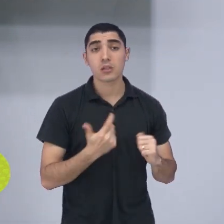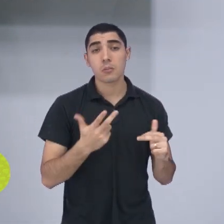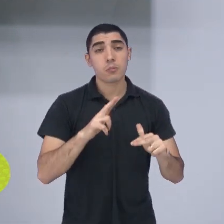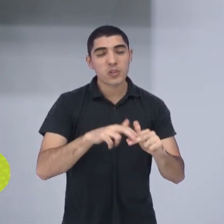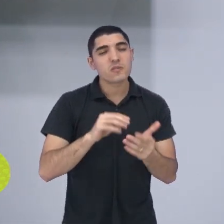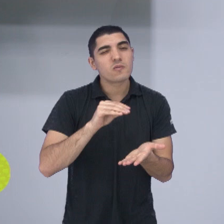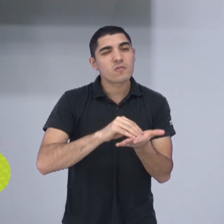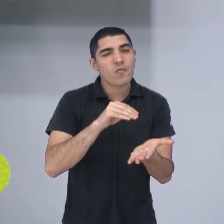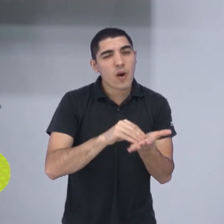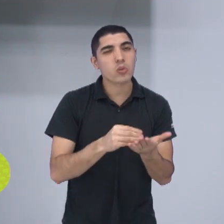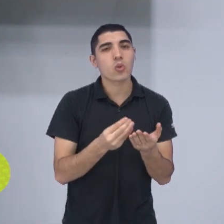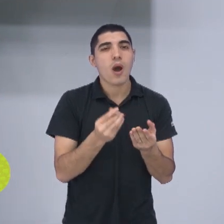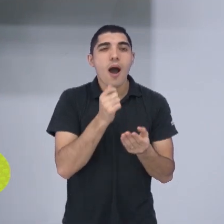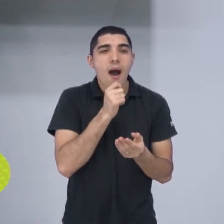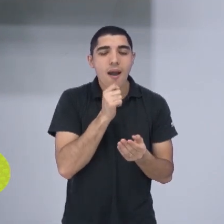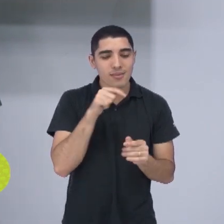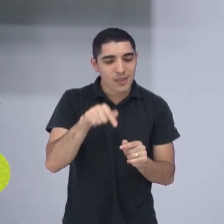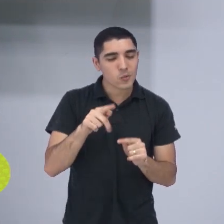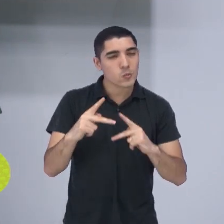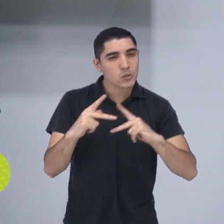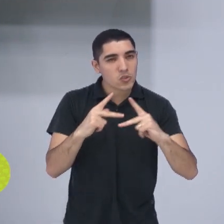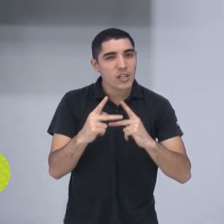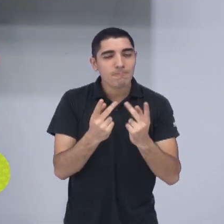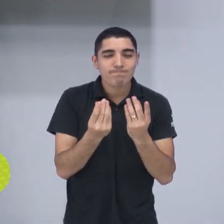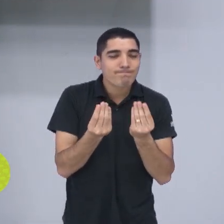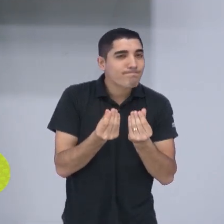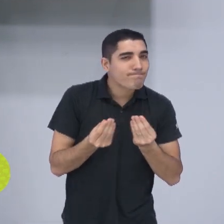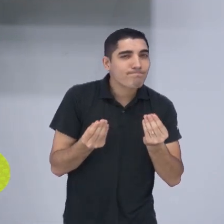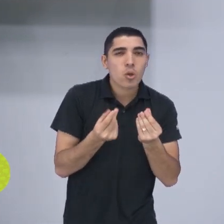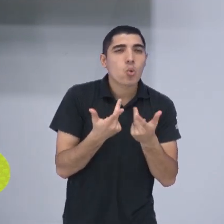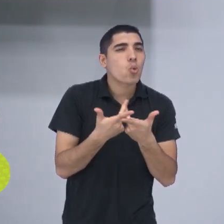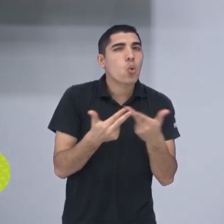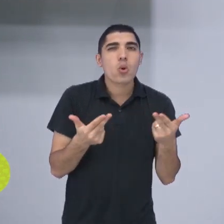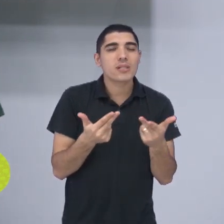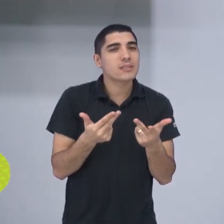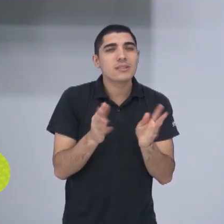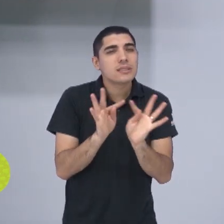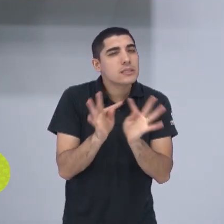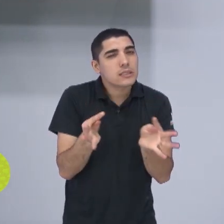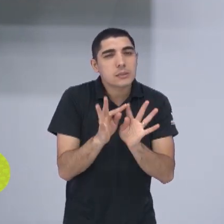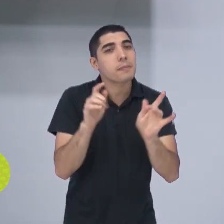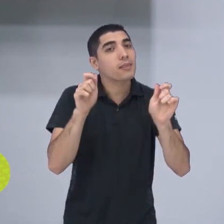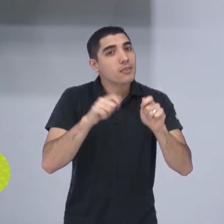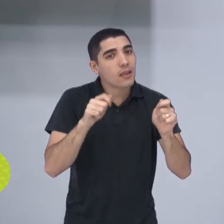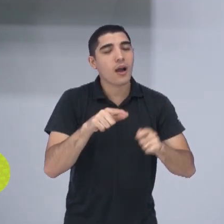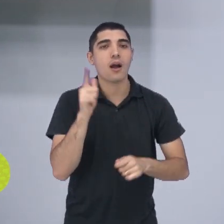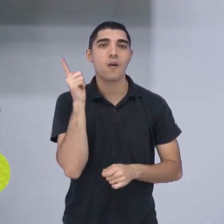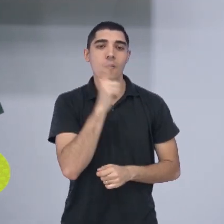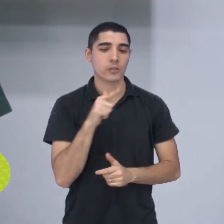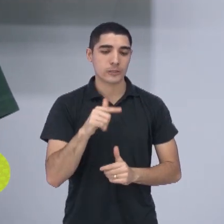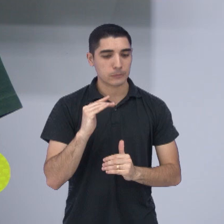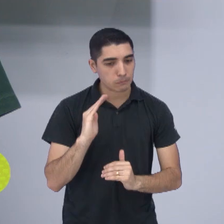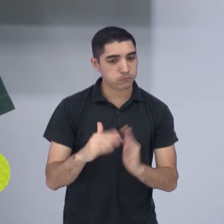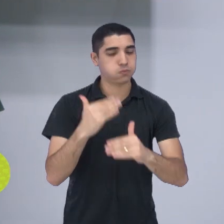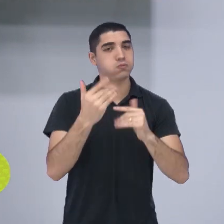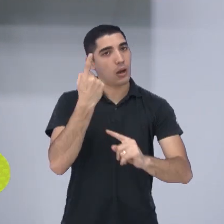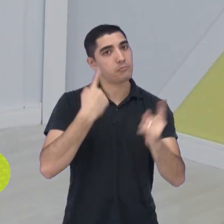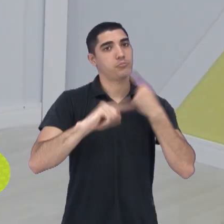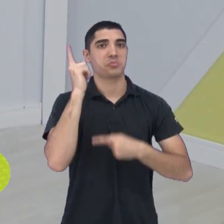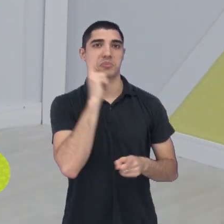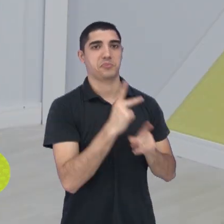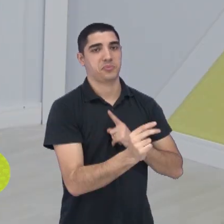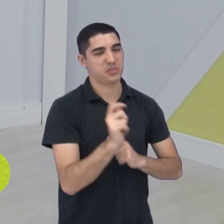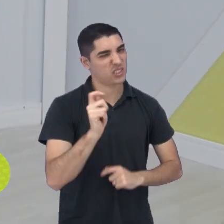detalhes mesmo que ainda faltam para o time do São José para trazer a vitória, né, para se reencontrar com as vitórias. E